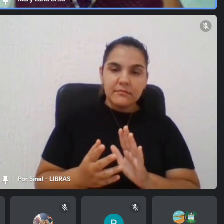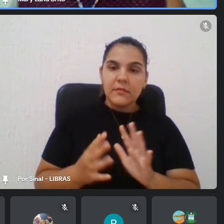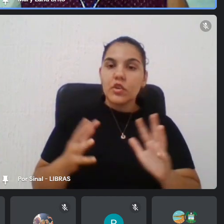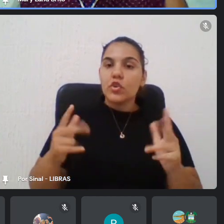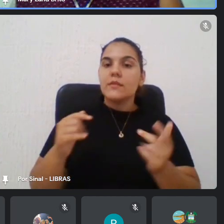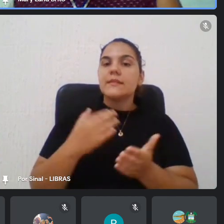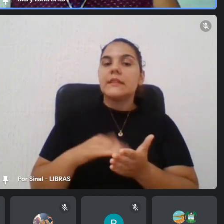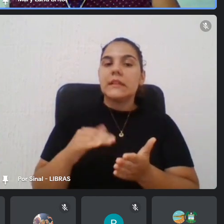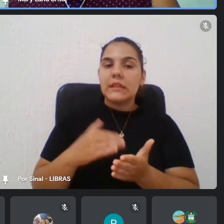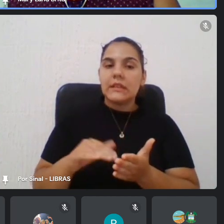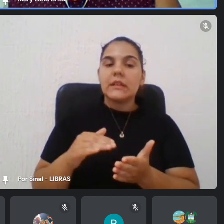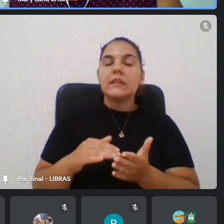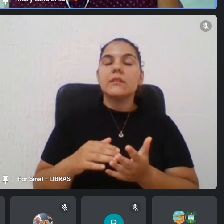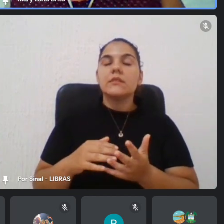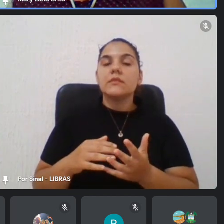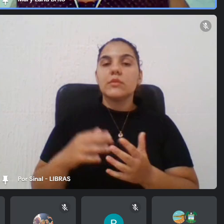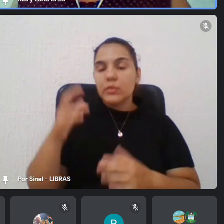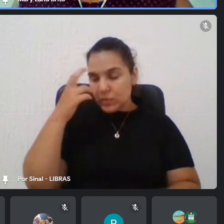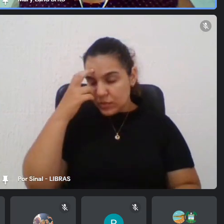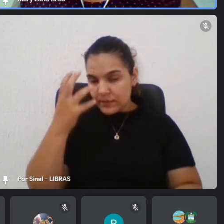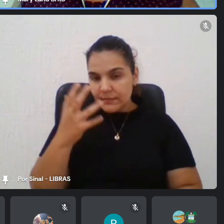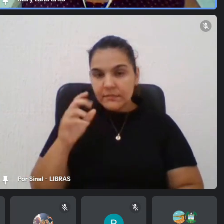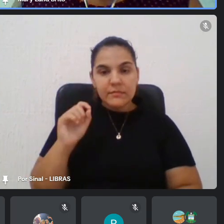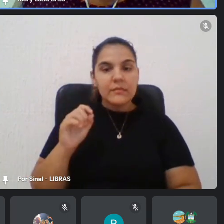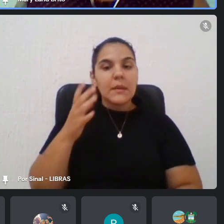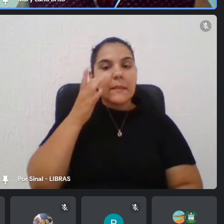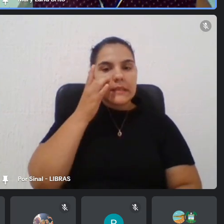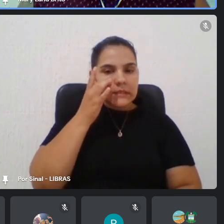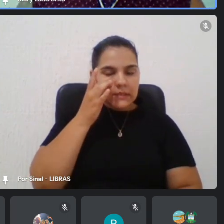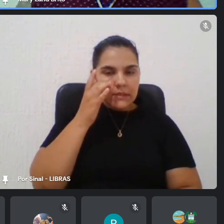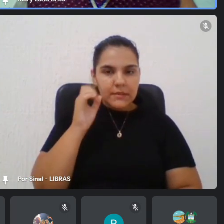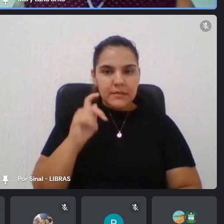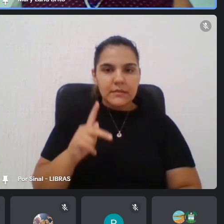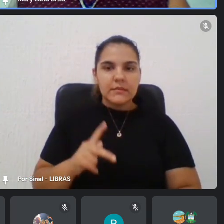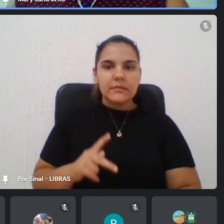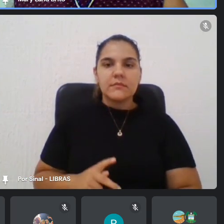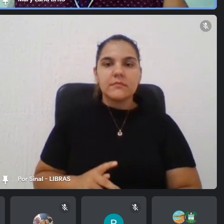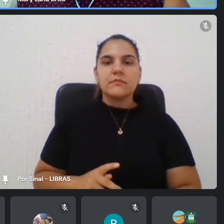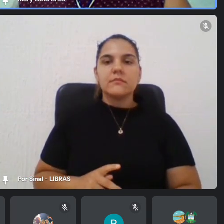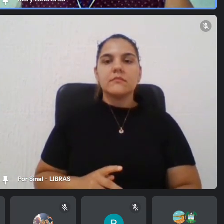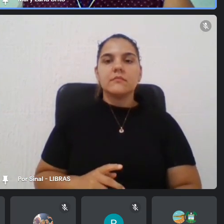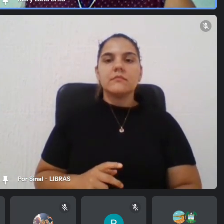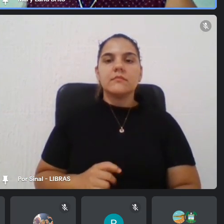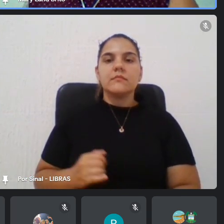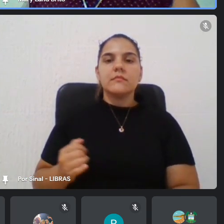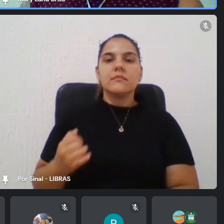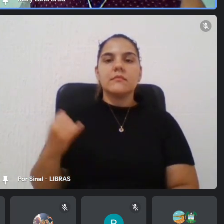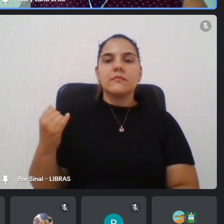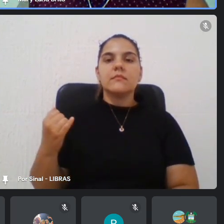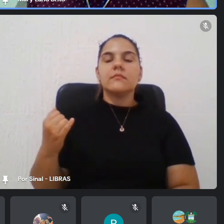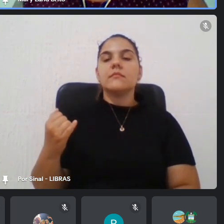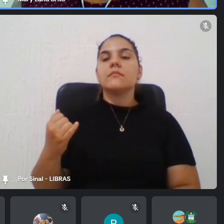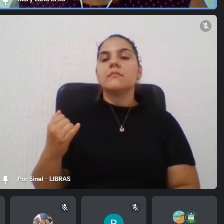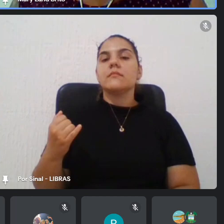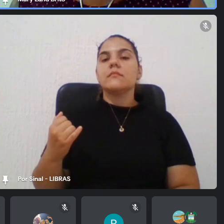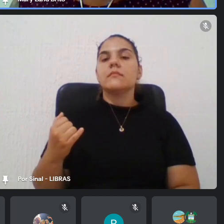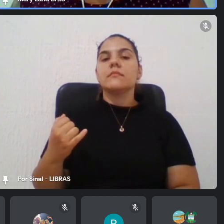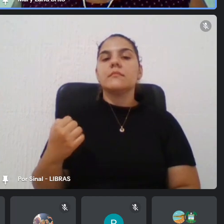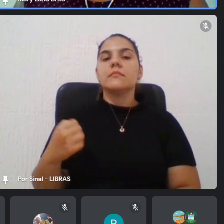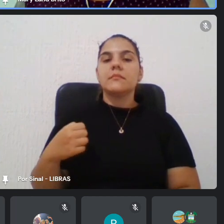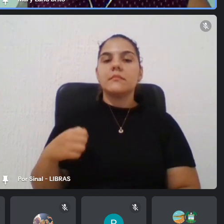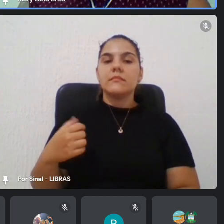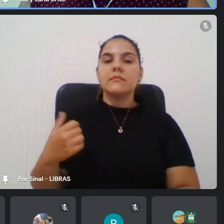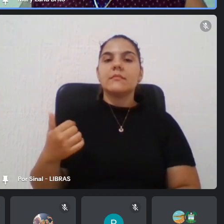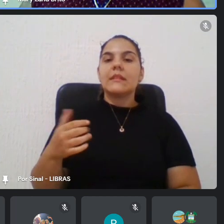caminhando, é mais para a gente ir para a presencialidade, e uma coisa importante, é essencial, no mínimo 10